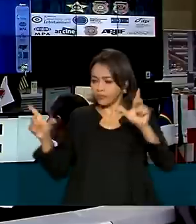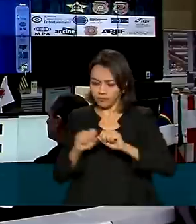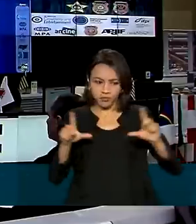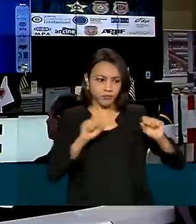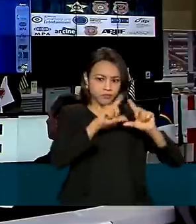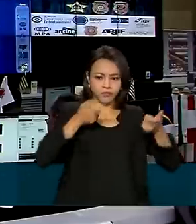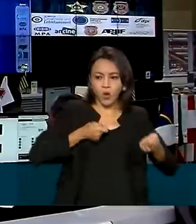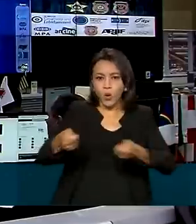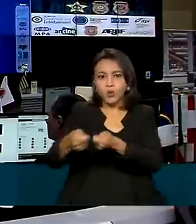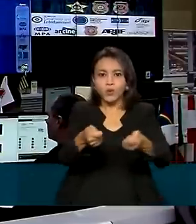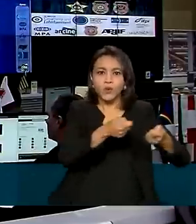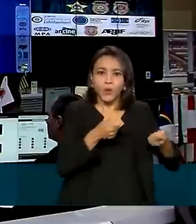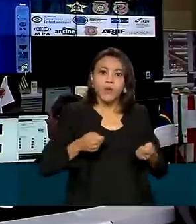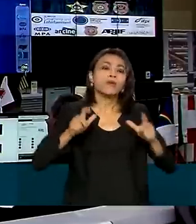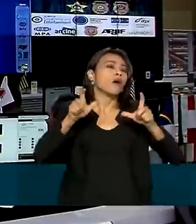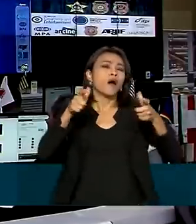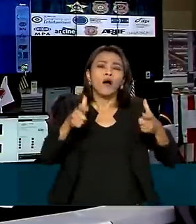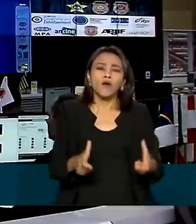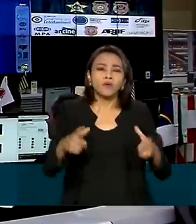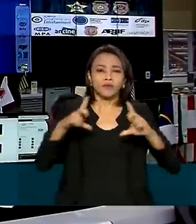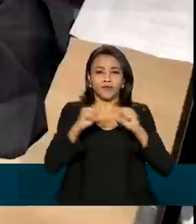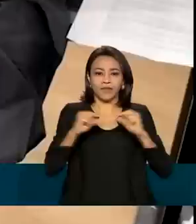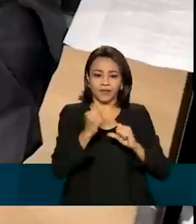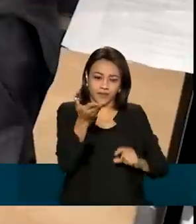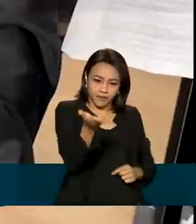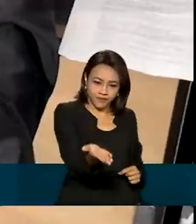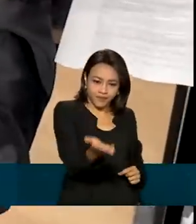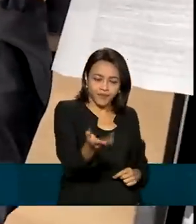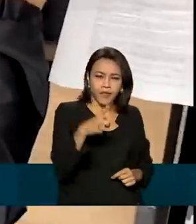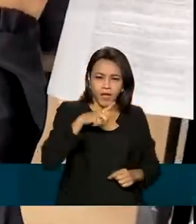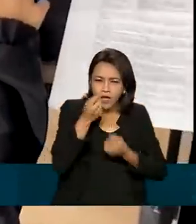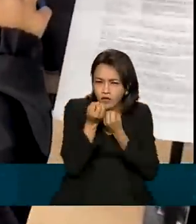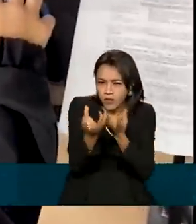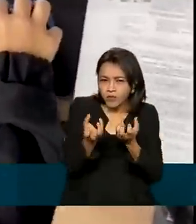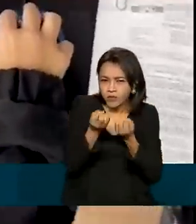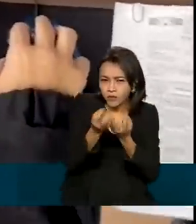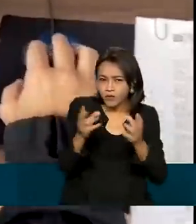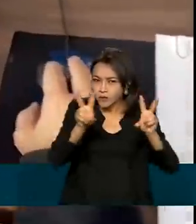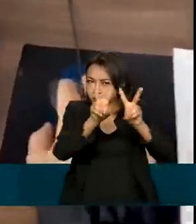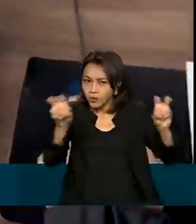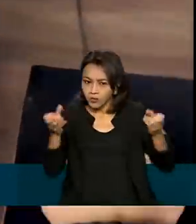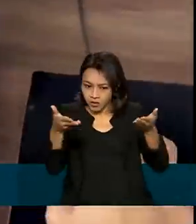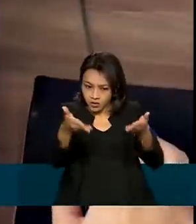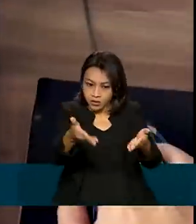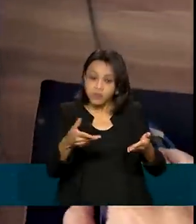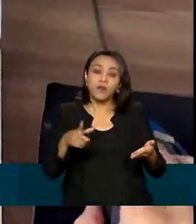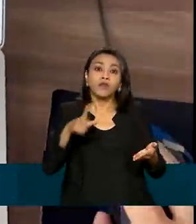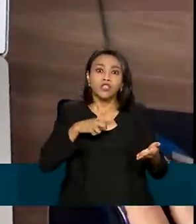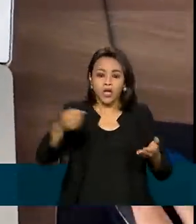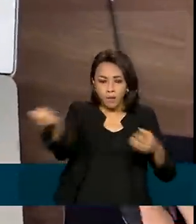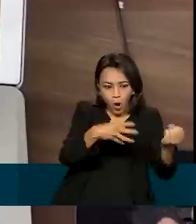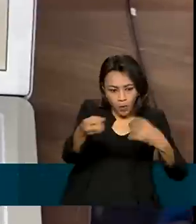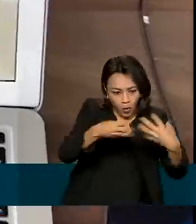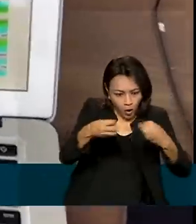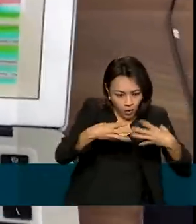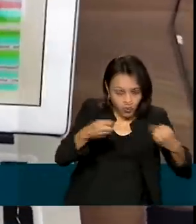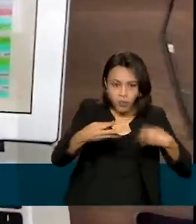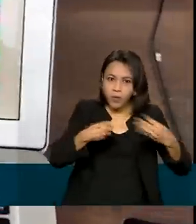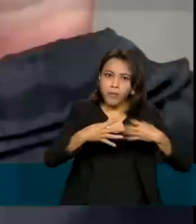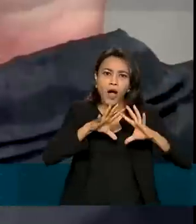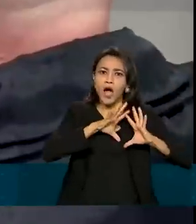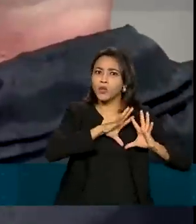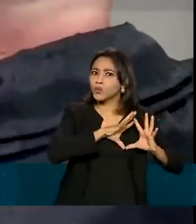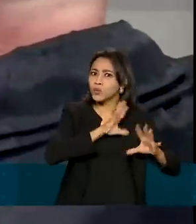comando e controle Nacional localizado em Brasília informações da operação chegaram simultaneamente